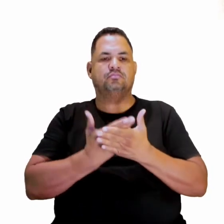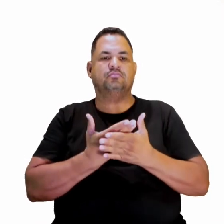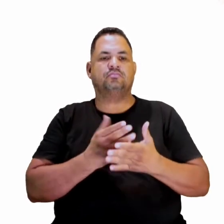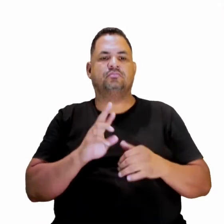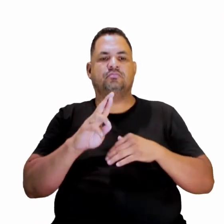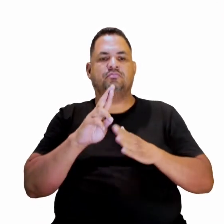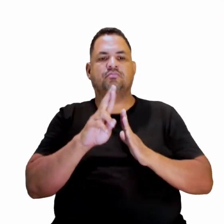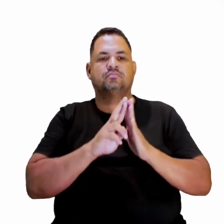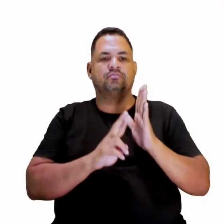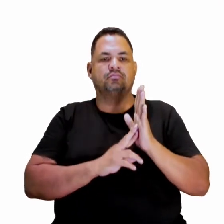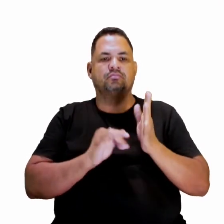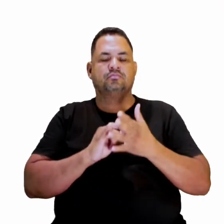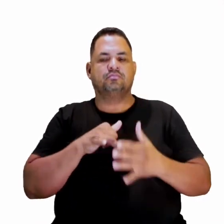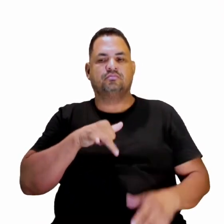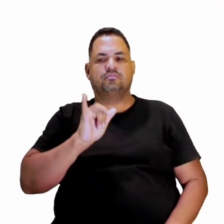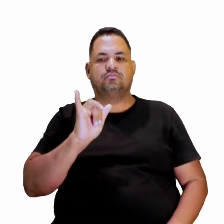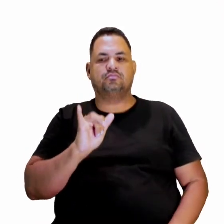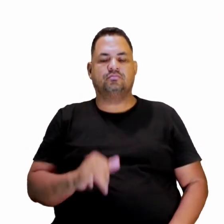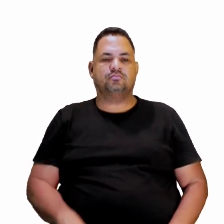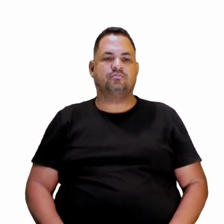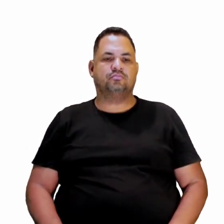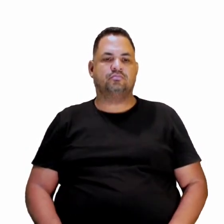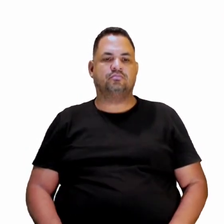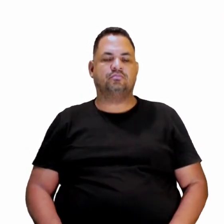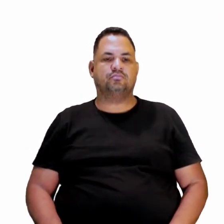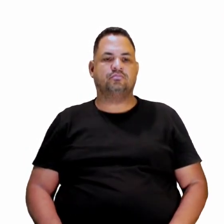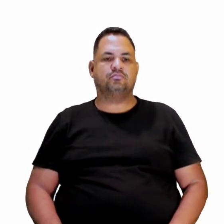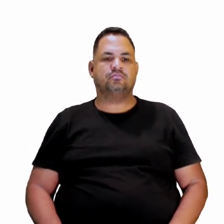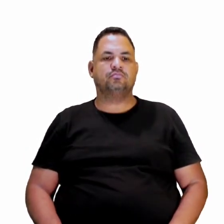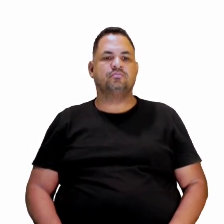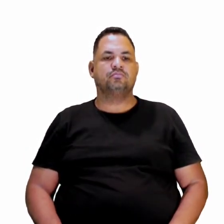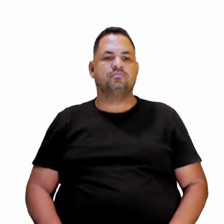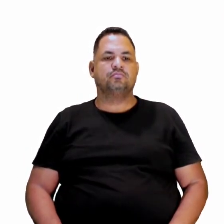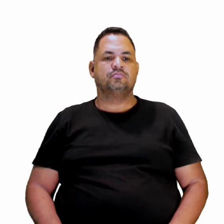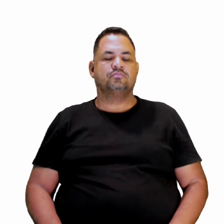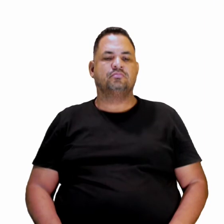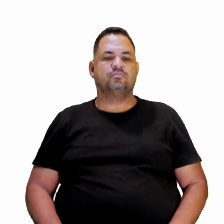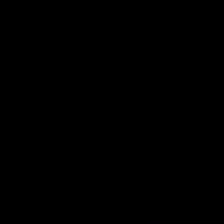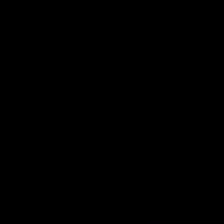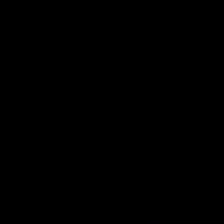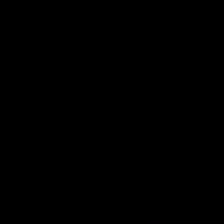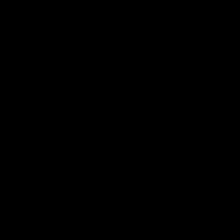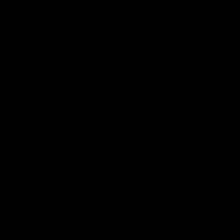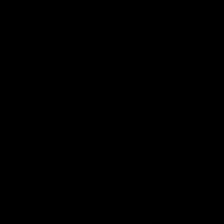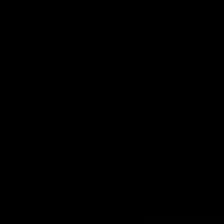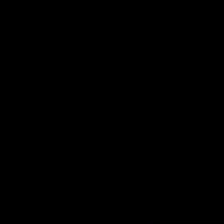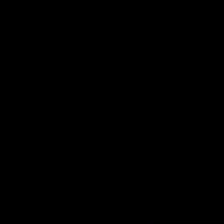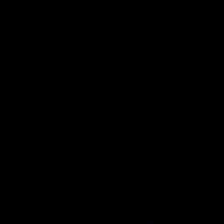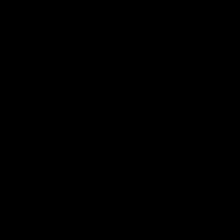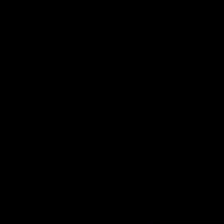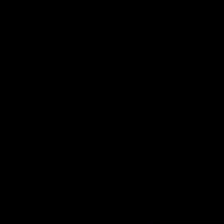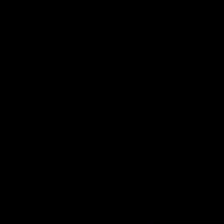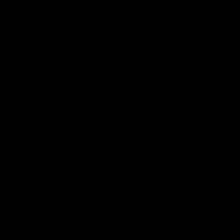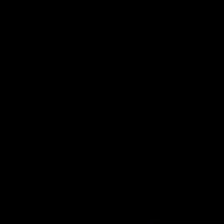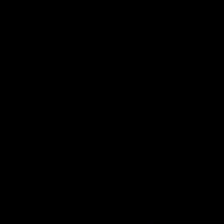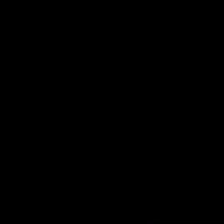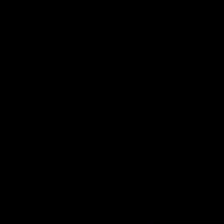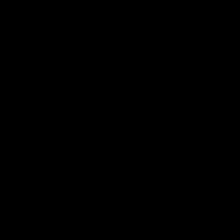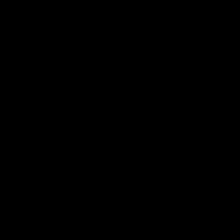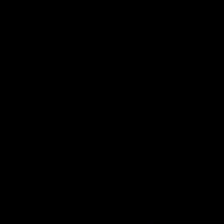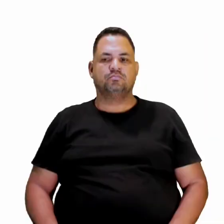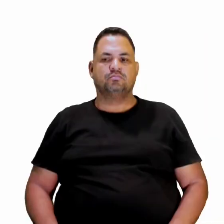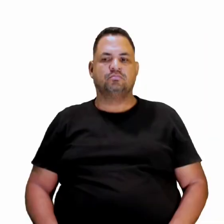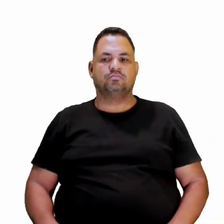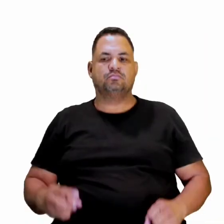da regra lá do Y. E neste caso, da regra do Y, você não tem exceções, certo?